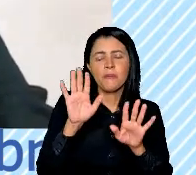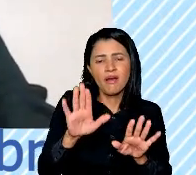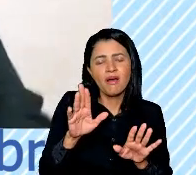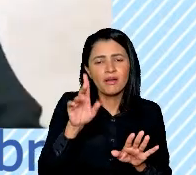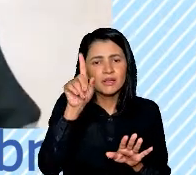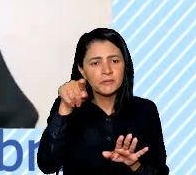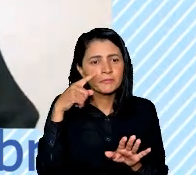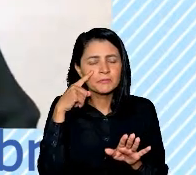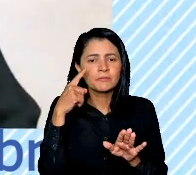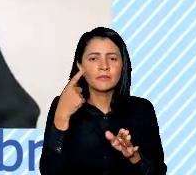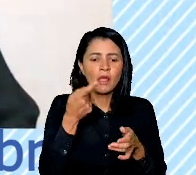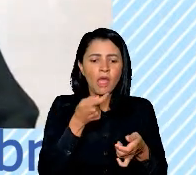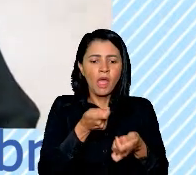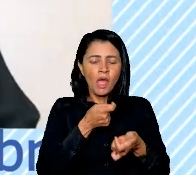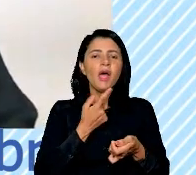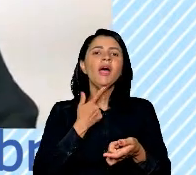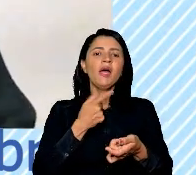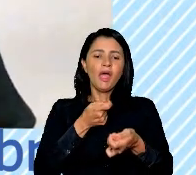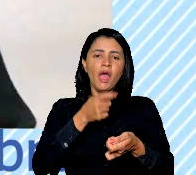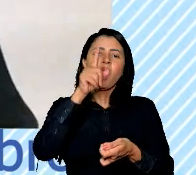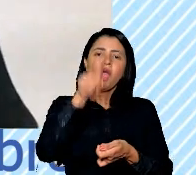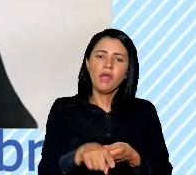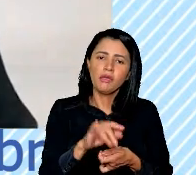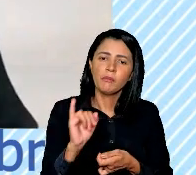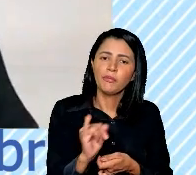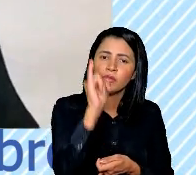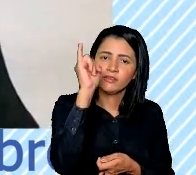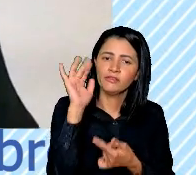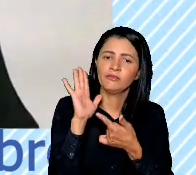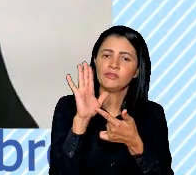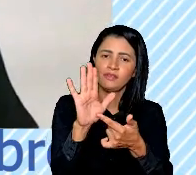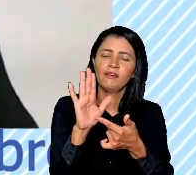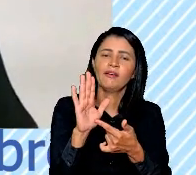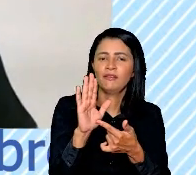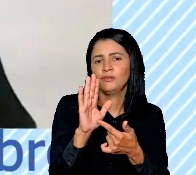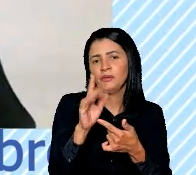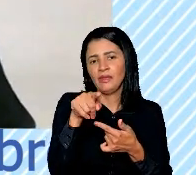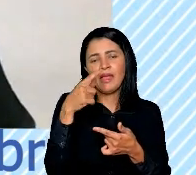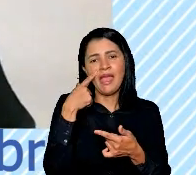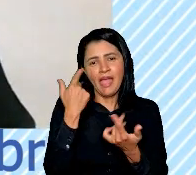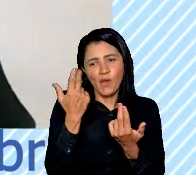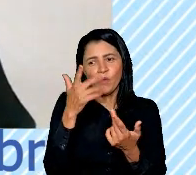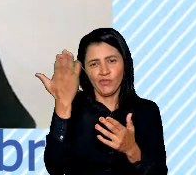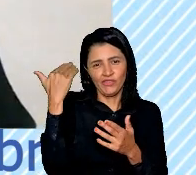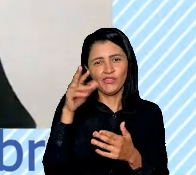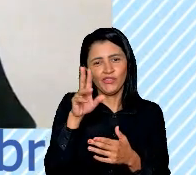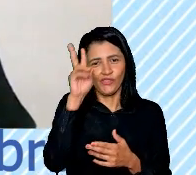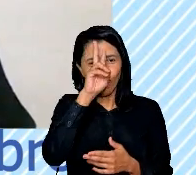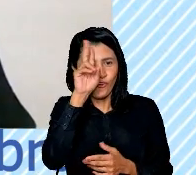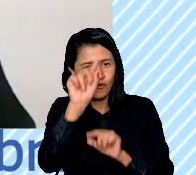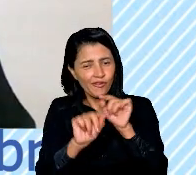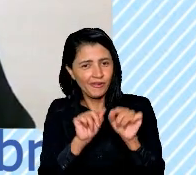da contenção é algo muito importante a ser colocado, e é velha história, né? Colocando uma frase muito